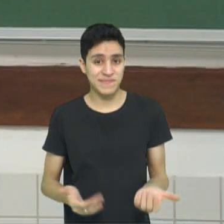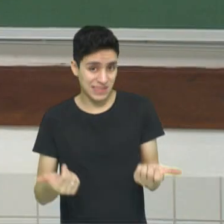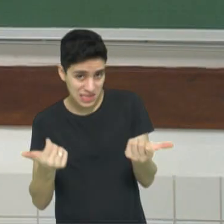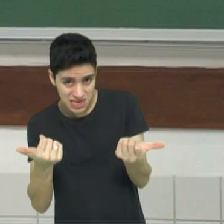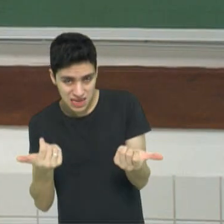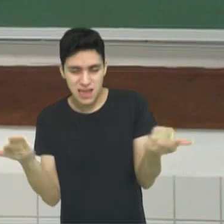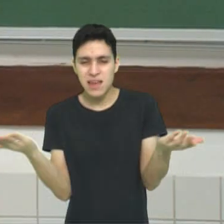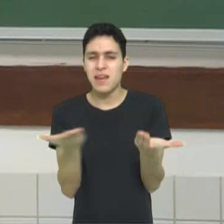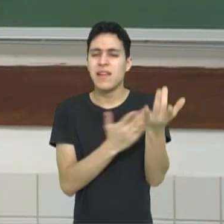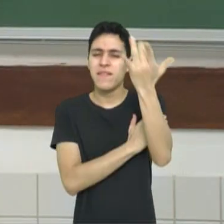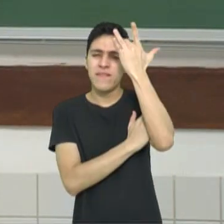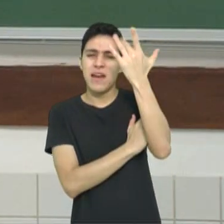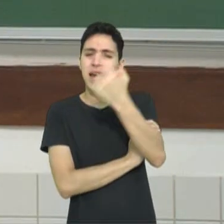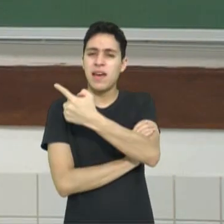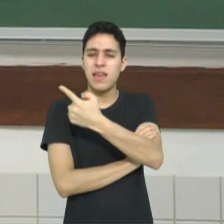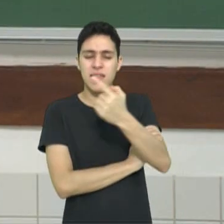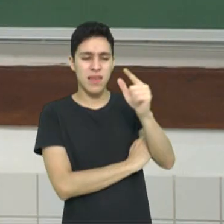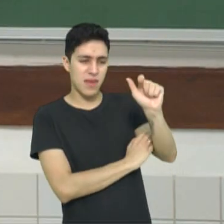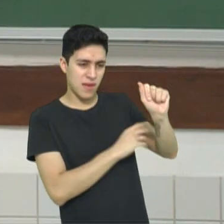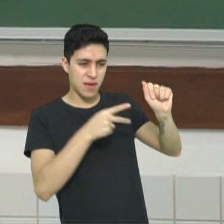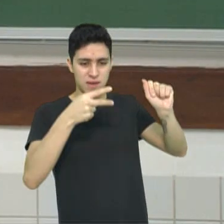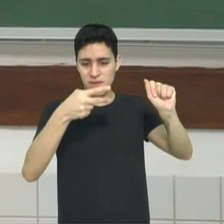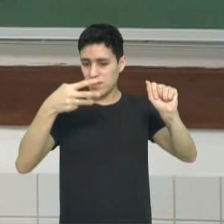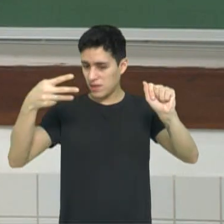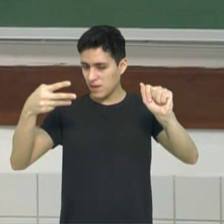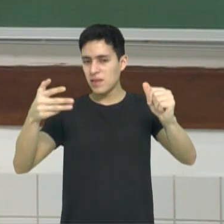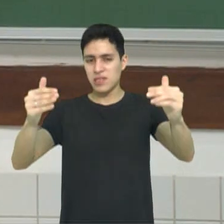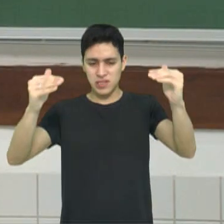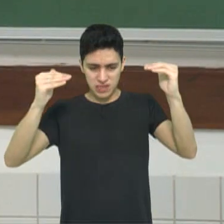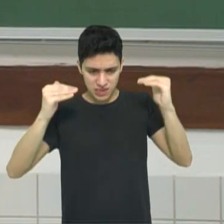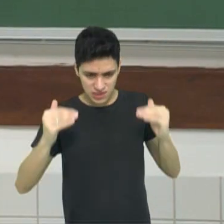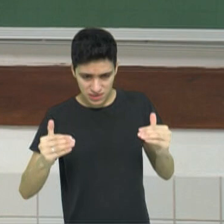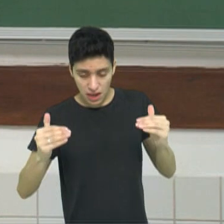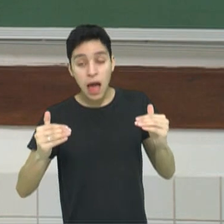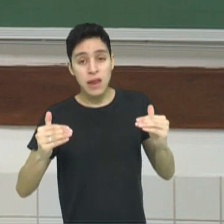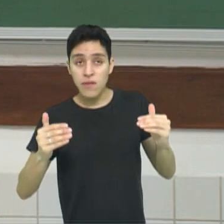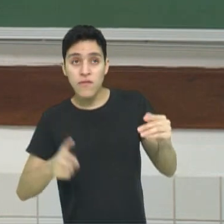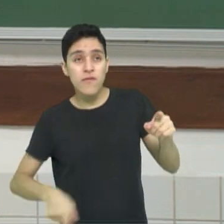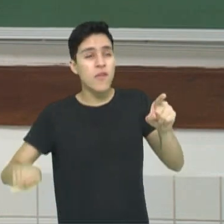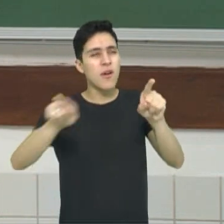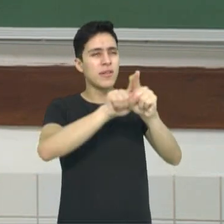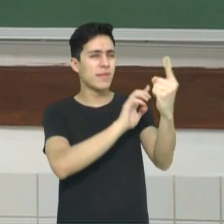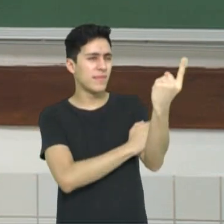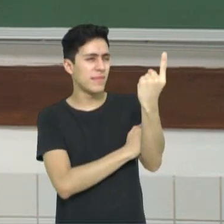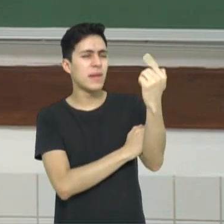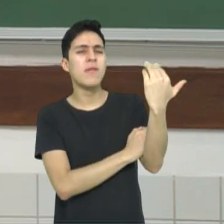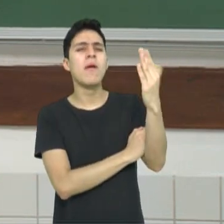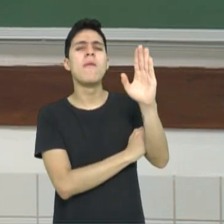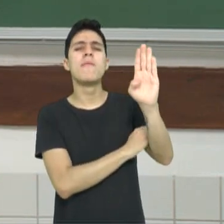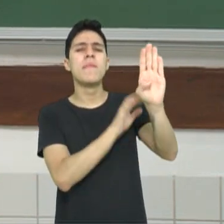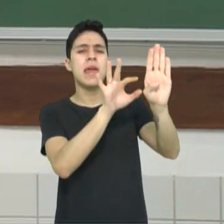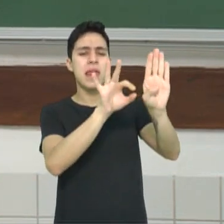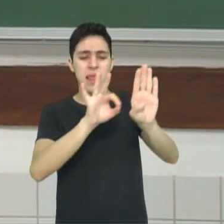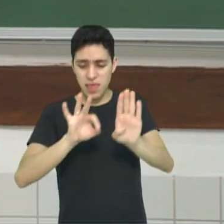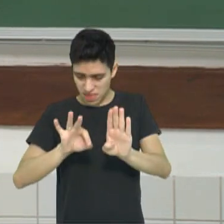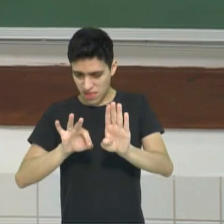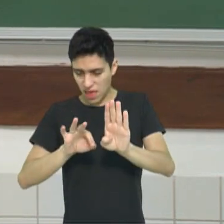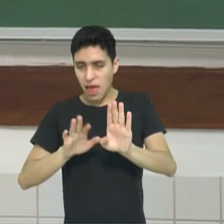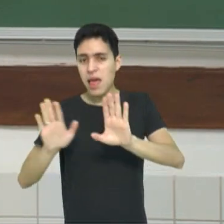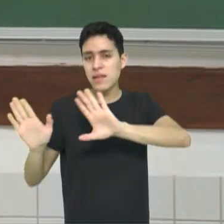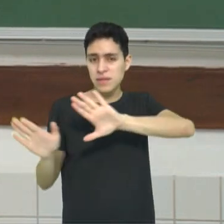Agora ficou fácil, né? O A é igual a 3, você volta na primeira equação onde você isolou o B e substitui o A